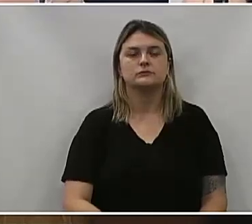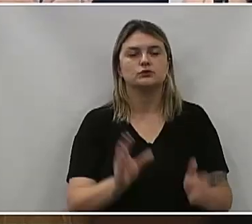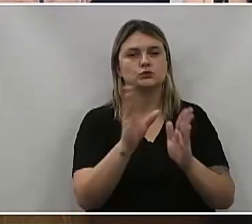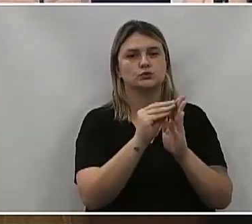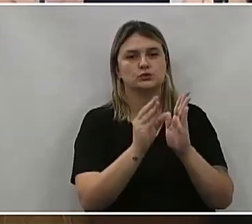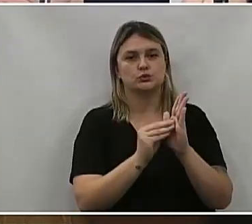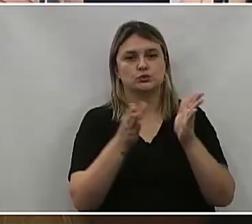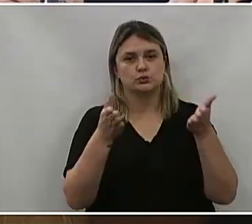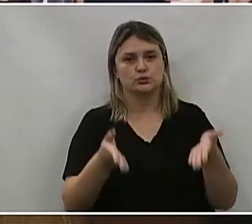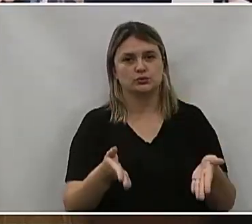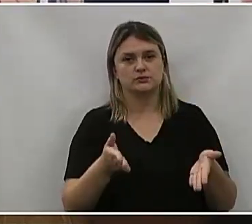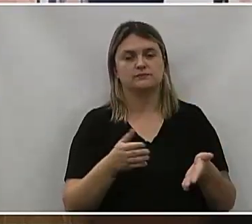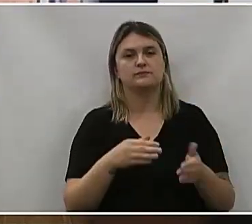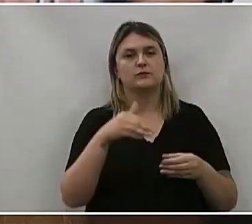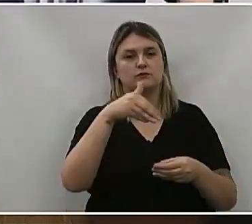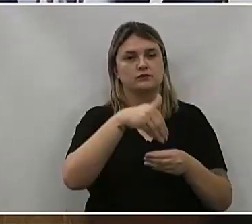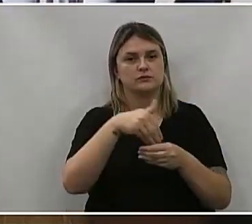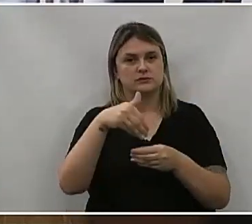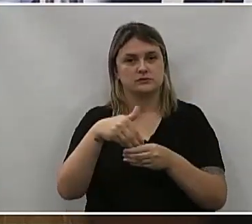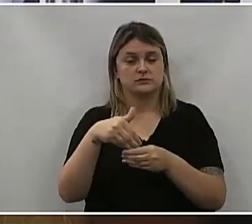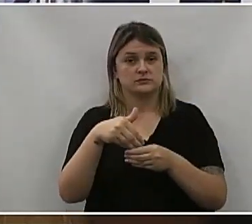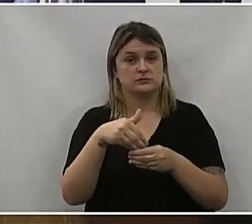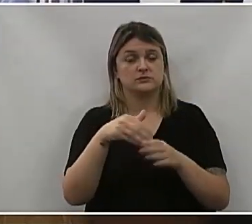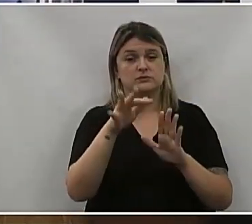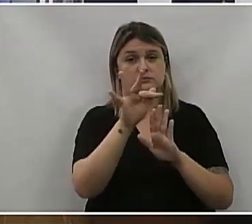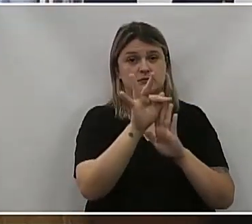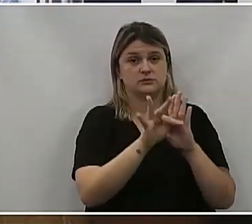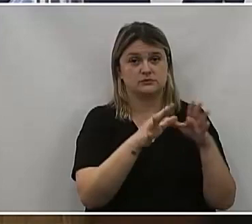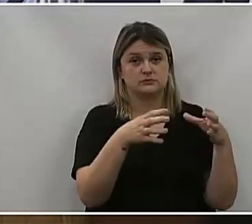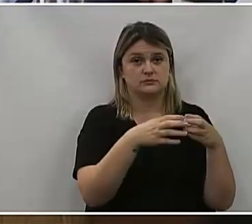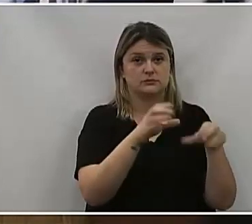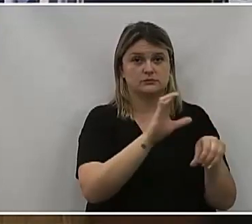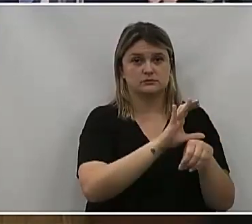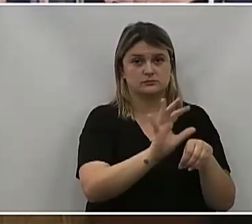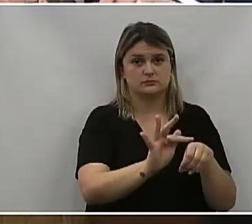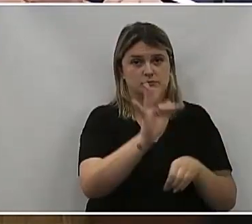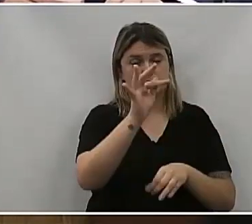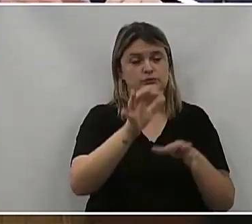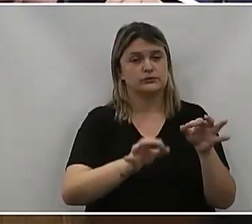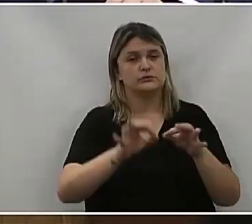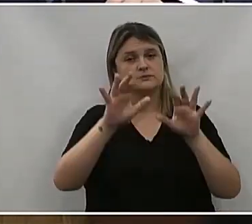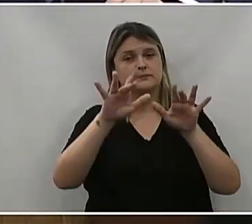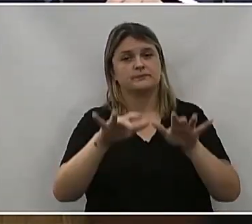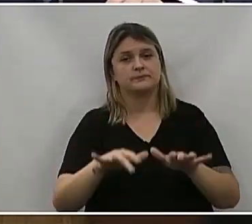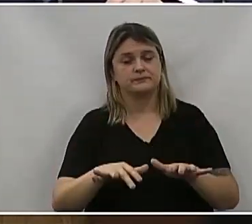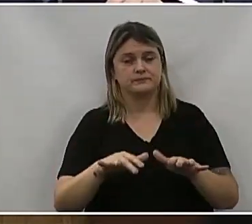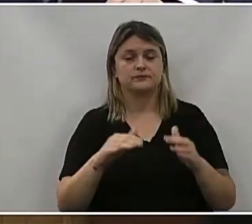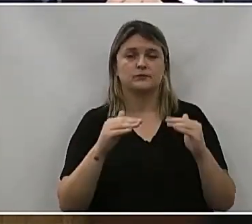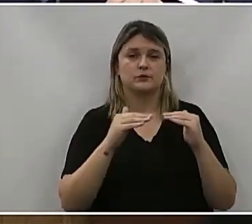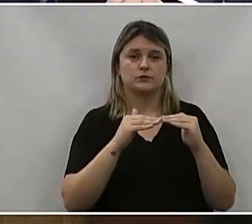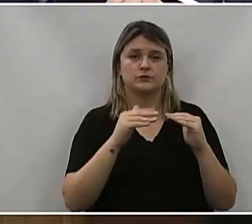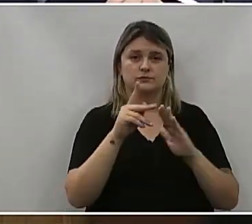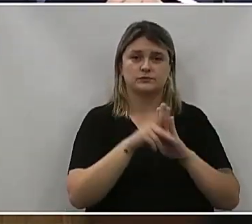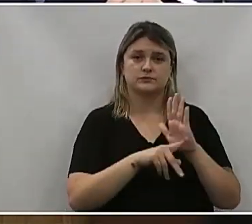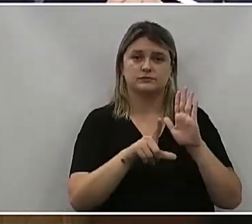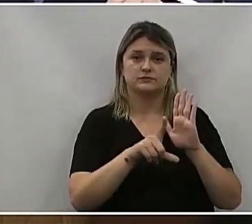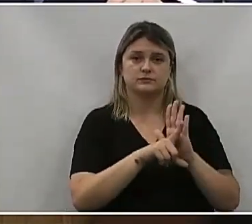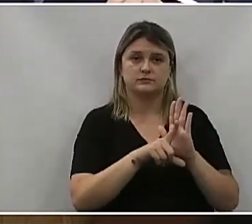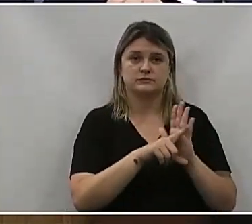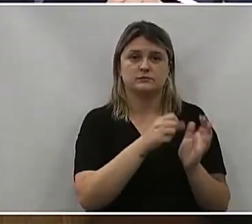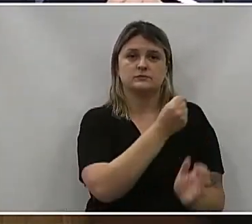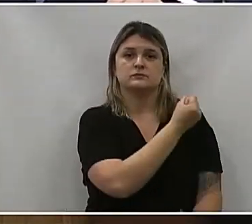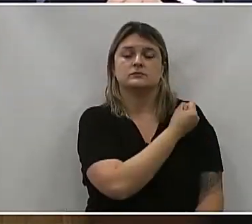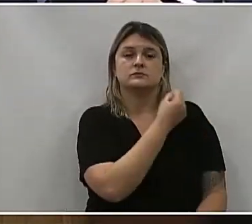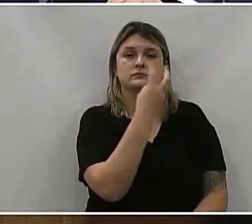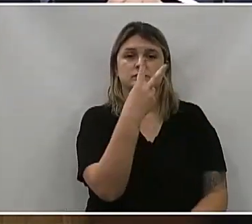Matéria da ordem do dia. Votação do parecer fundamentado da Comissão de Constituição, Justiça e Redação Final, favorável ao projeto de lei